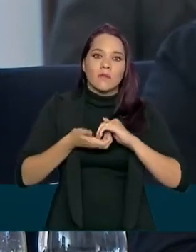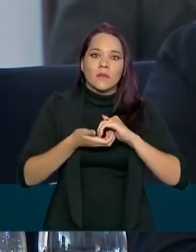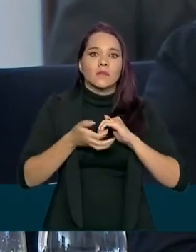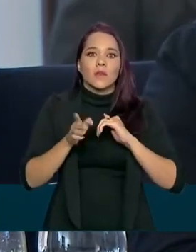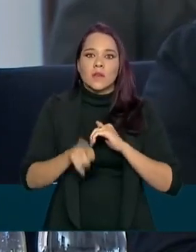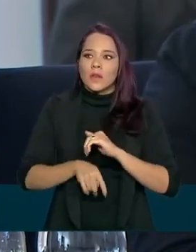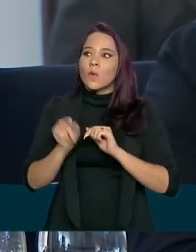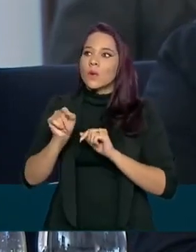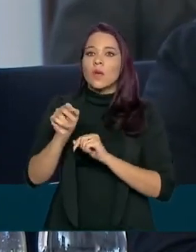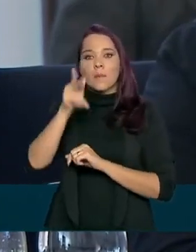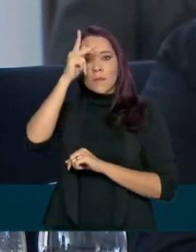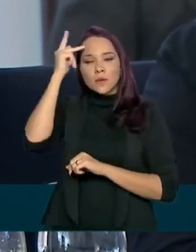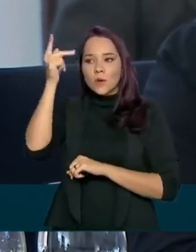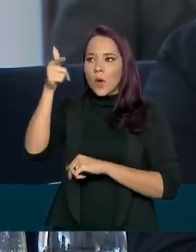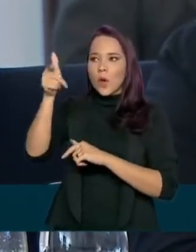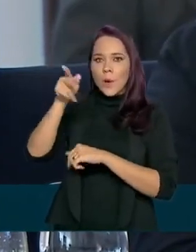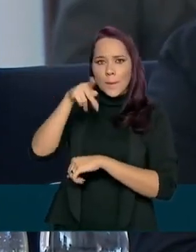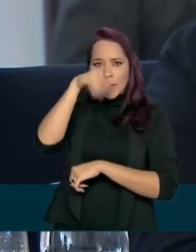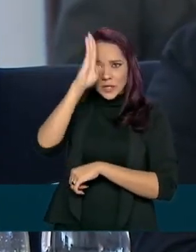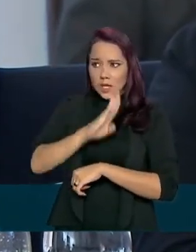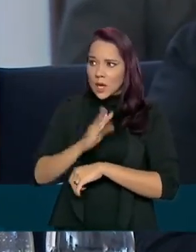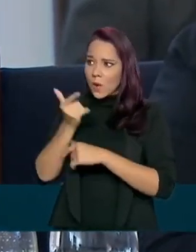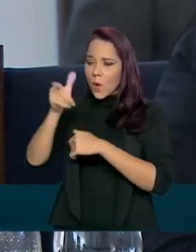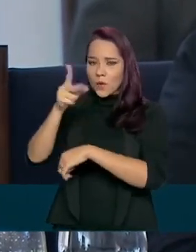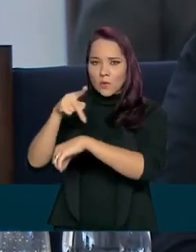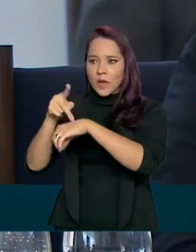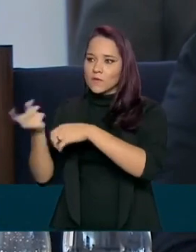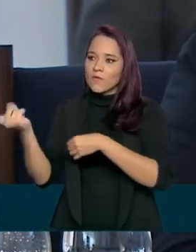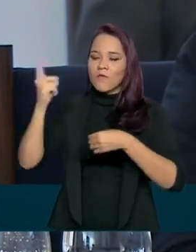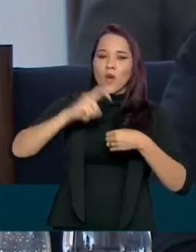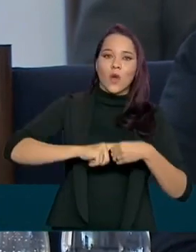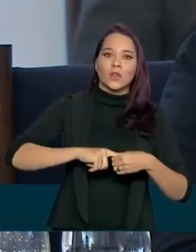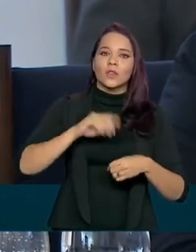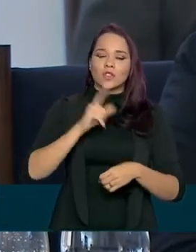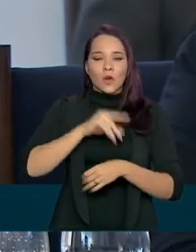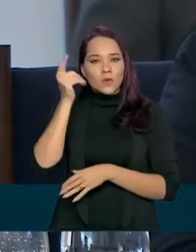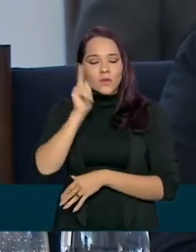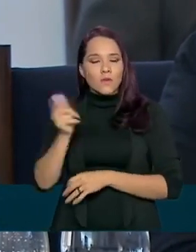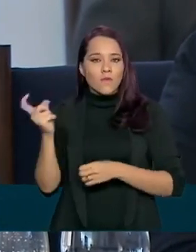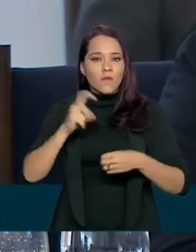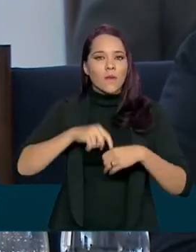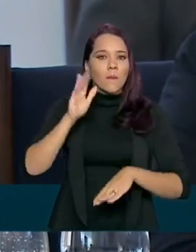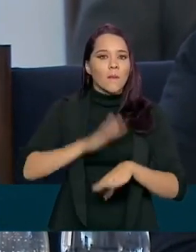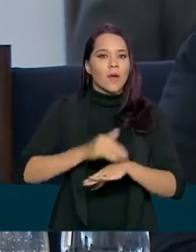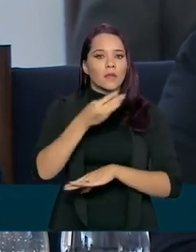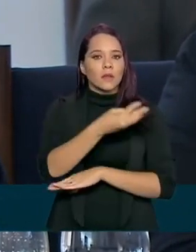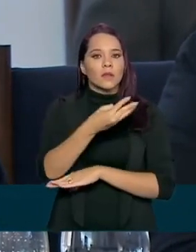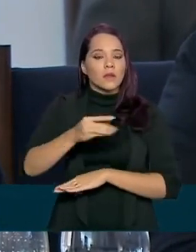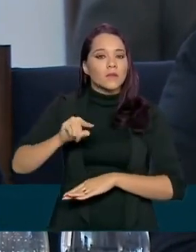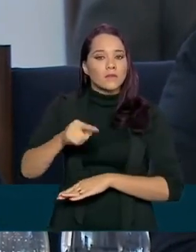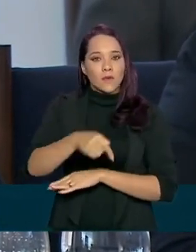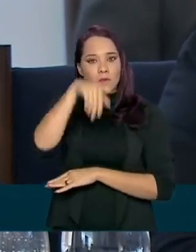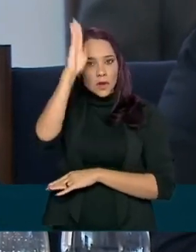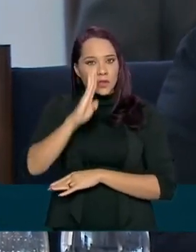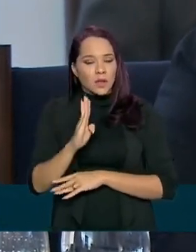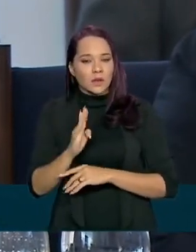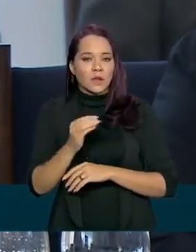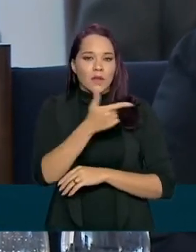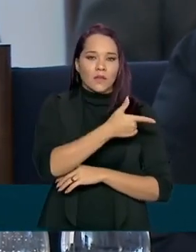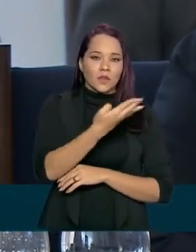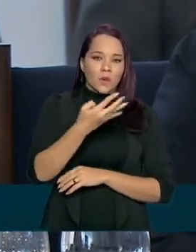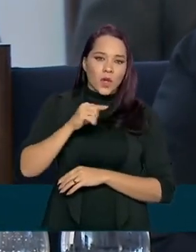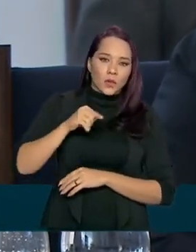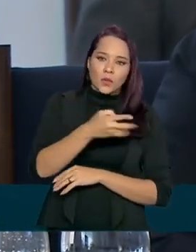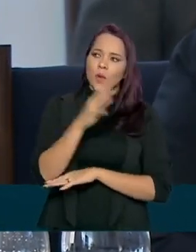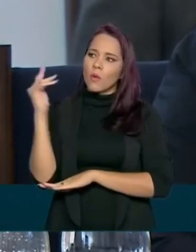de repatriação e até o momento nós já foi para criarmos mais de 33 mil brasileiros sendo mais de 24 mil por